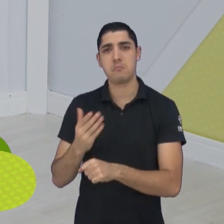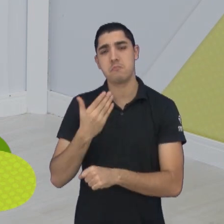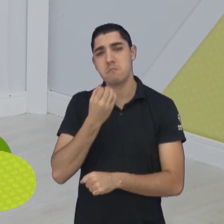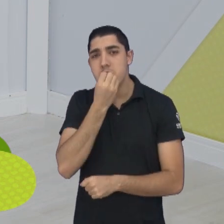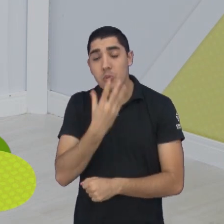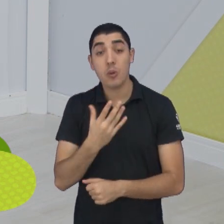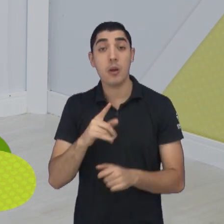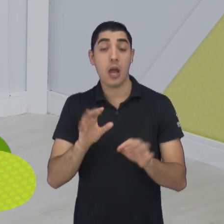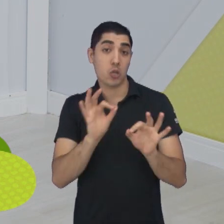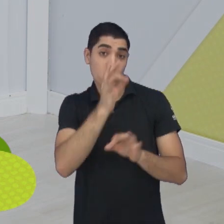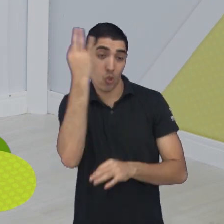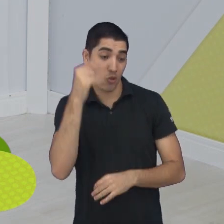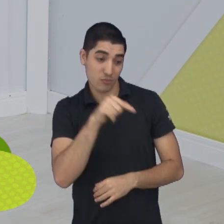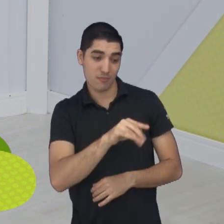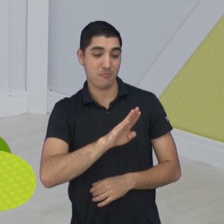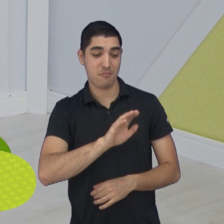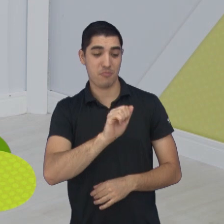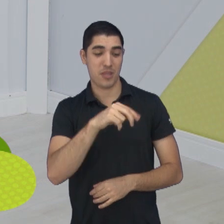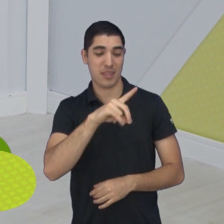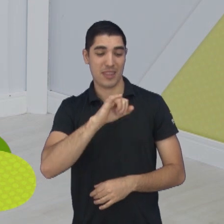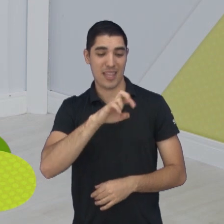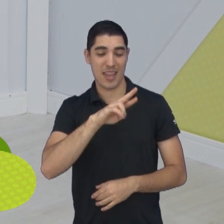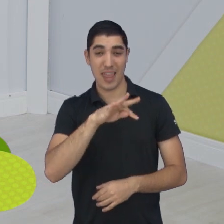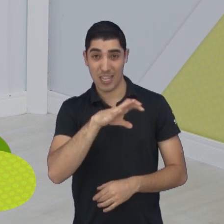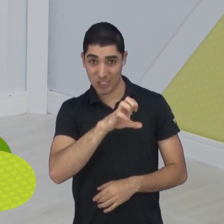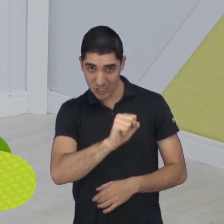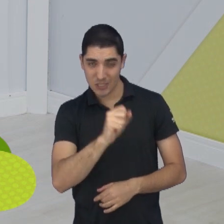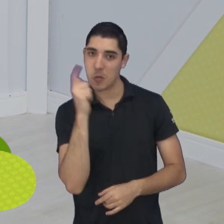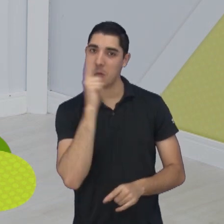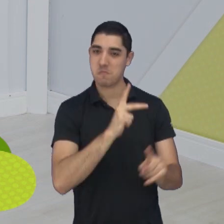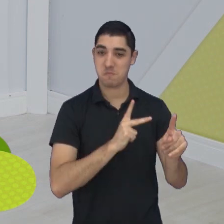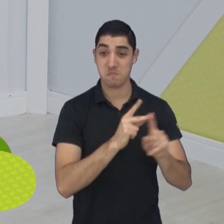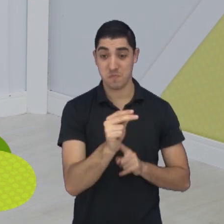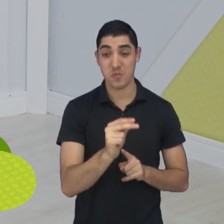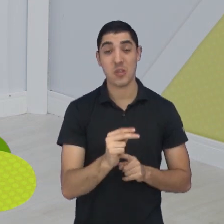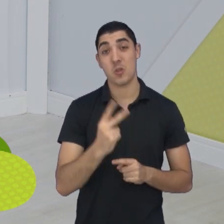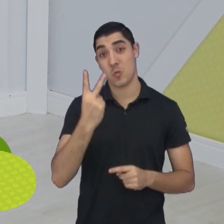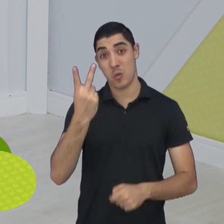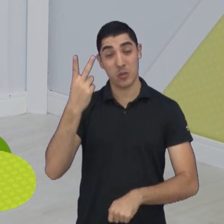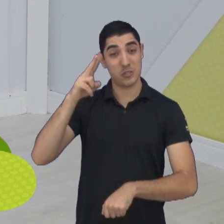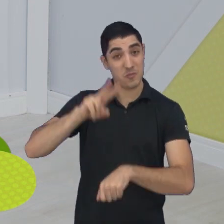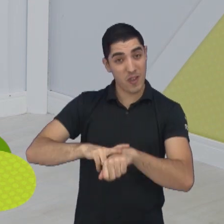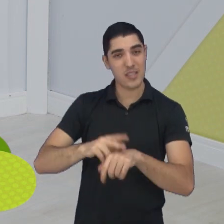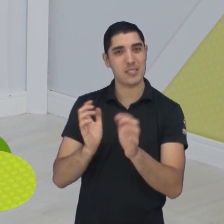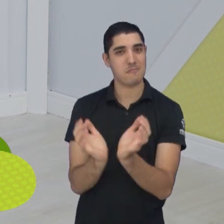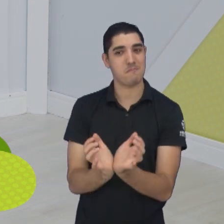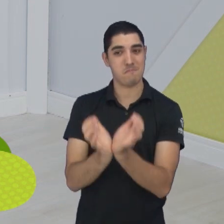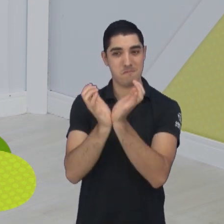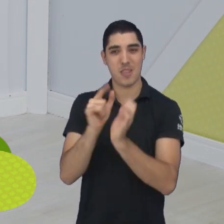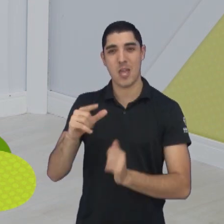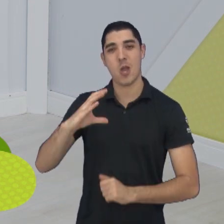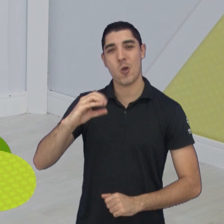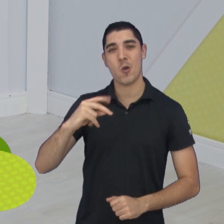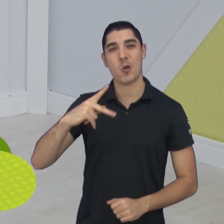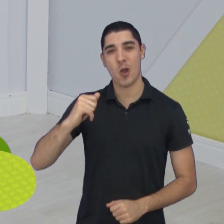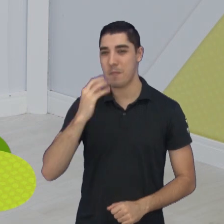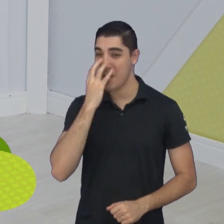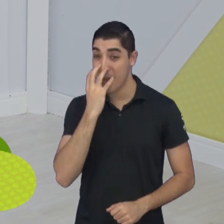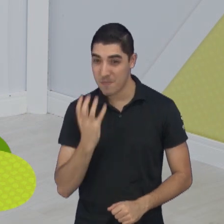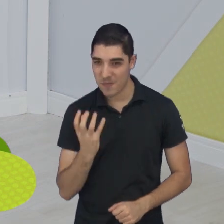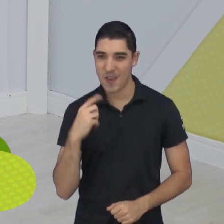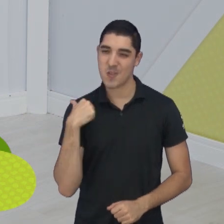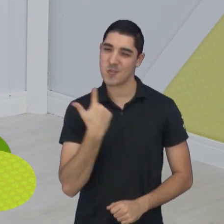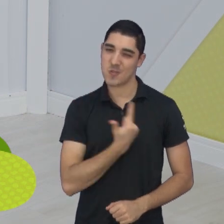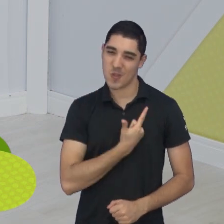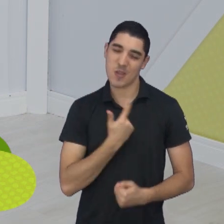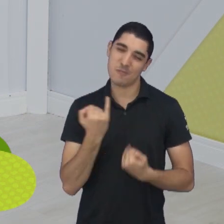que no finalzinho, aos 49, com o Rueiro, acabou fazendo o gol do título. Bicampeonato do Bandeirantes, campeão da Copa Capivara, apelidado aqui